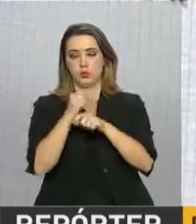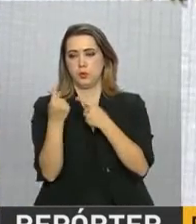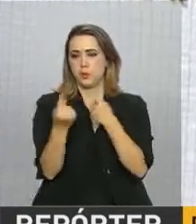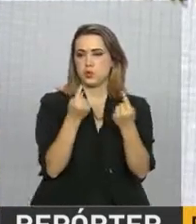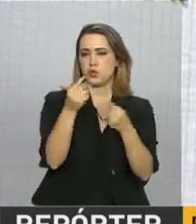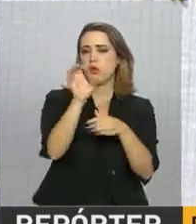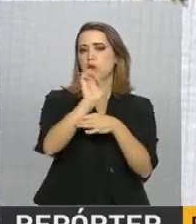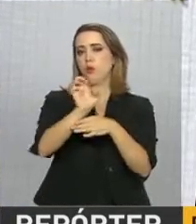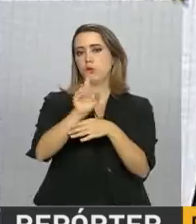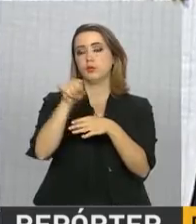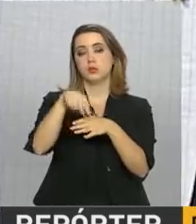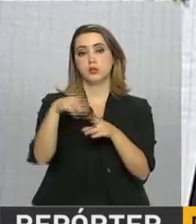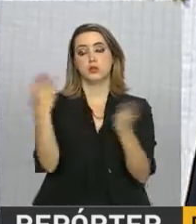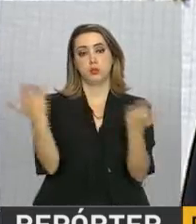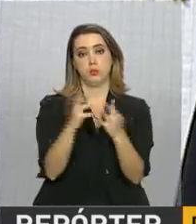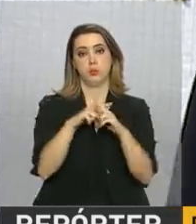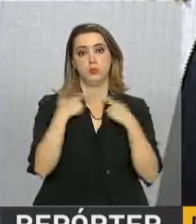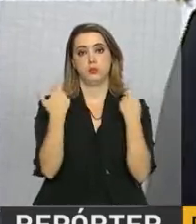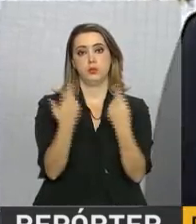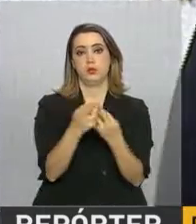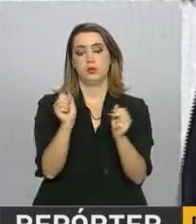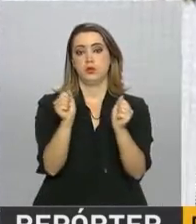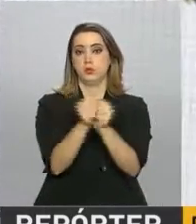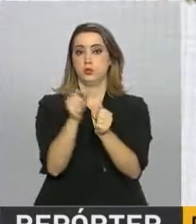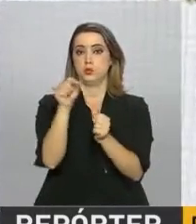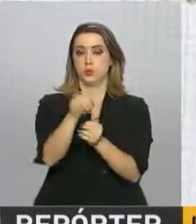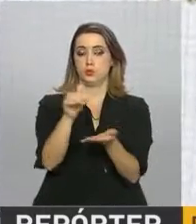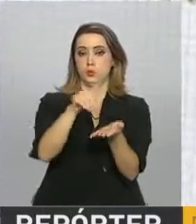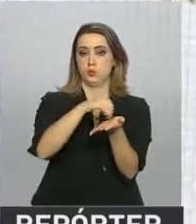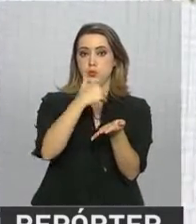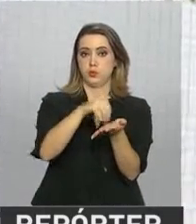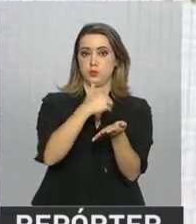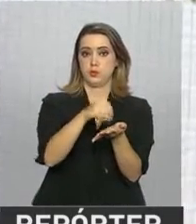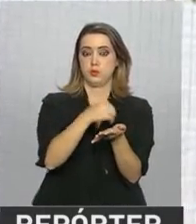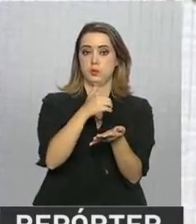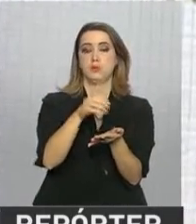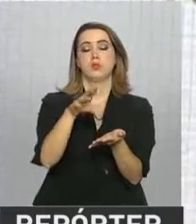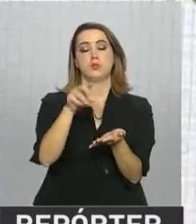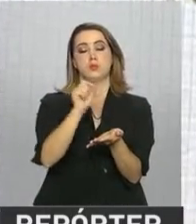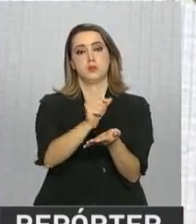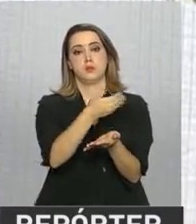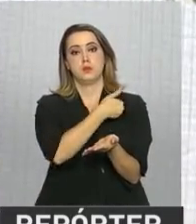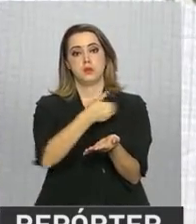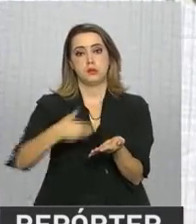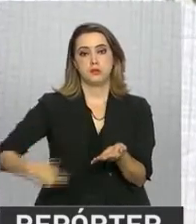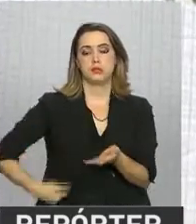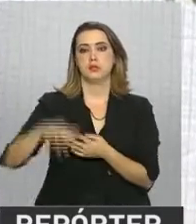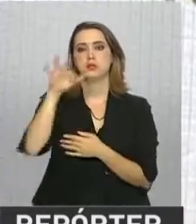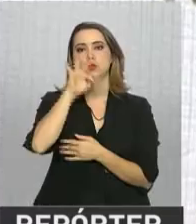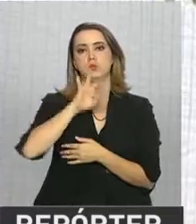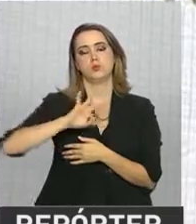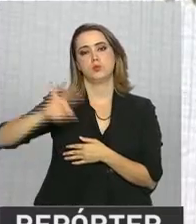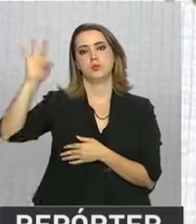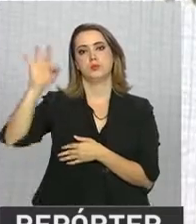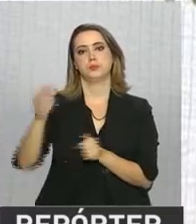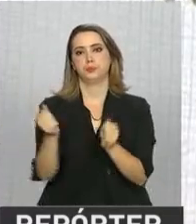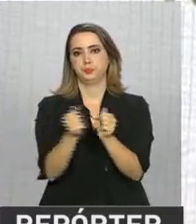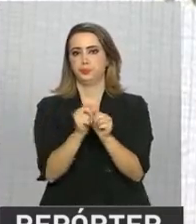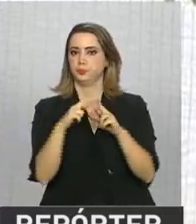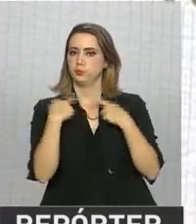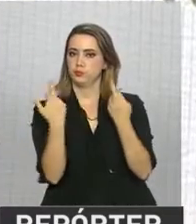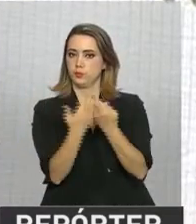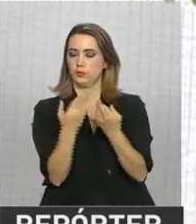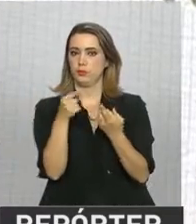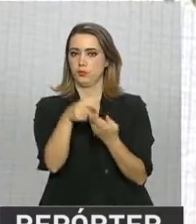com o secretário executivo do ministério eduardo guardia e com a secretária do tesouro nacional ana paula vescovi é